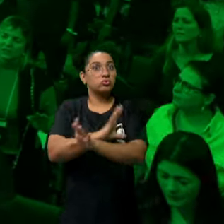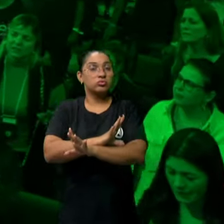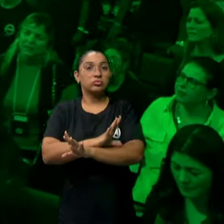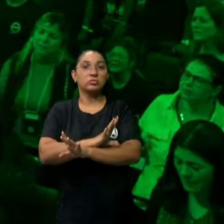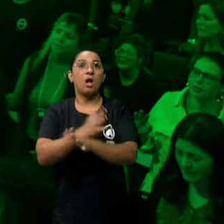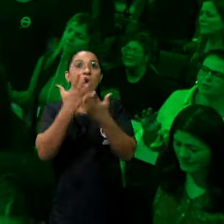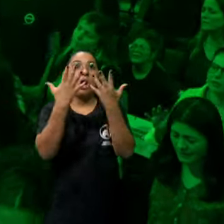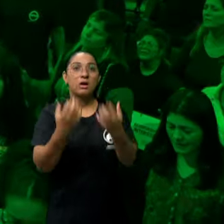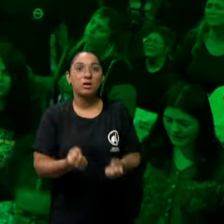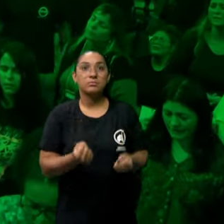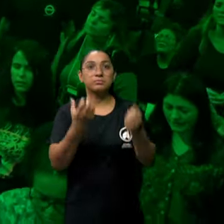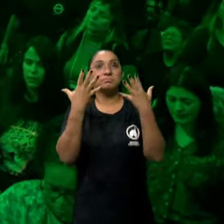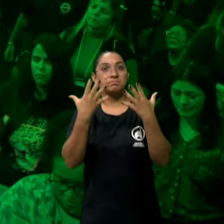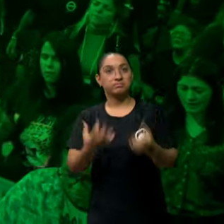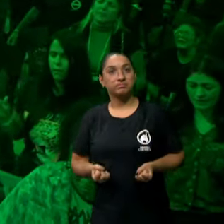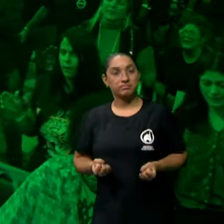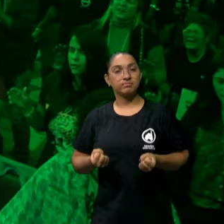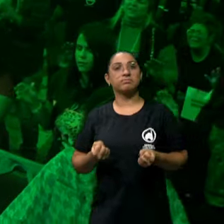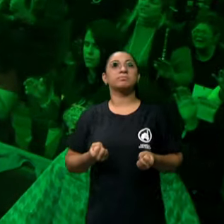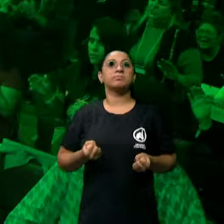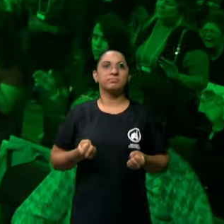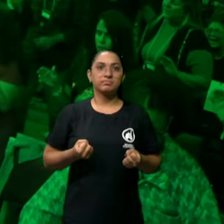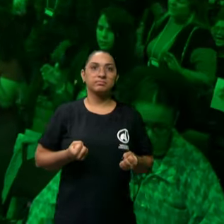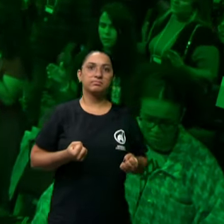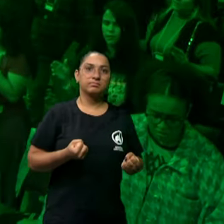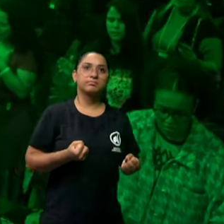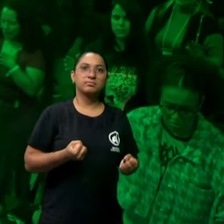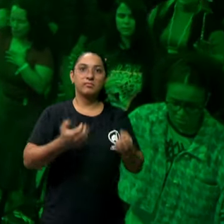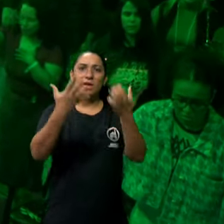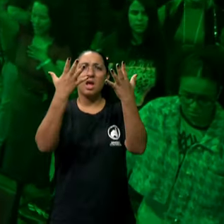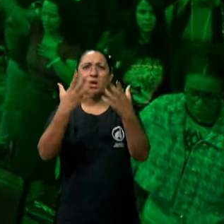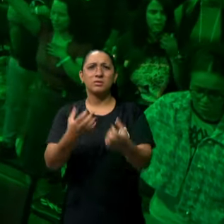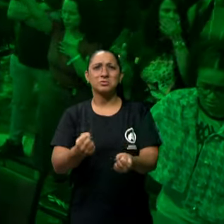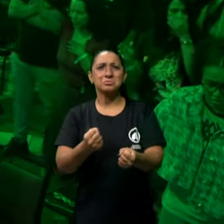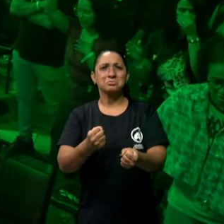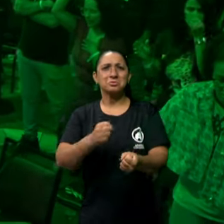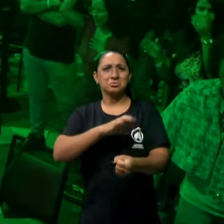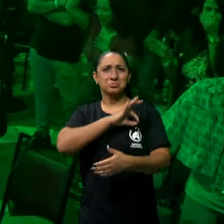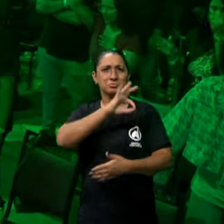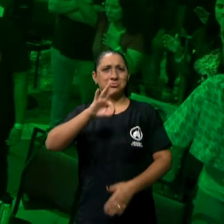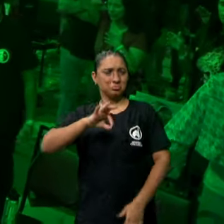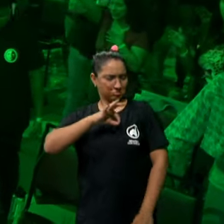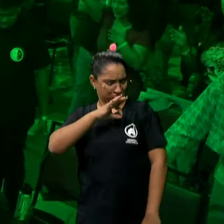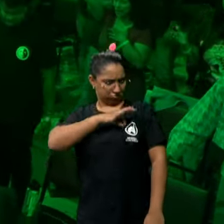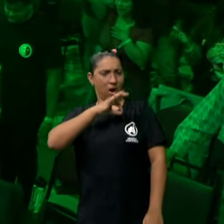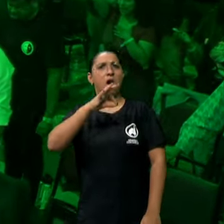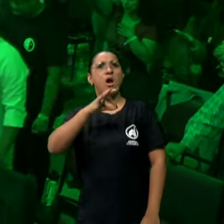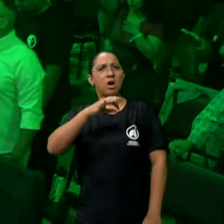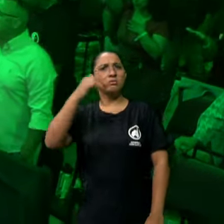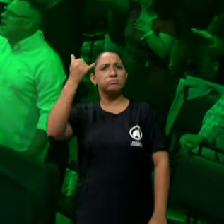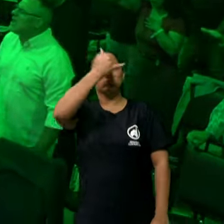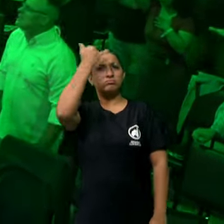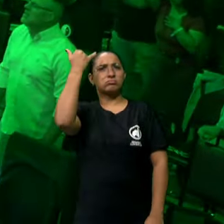receba receba receba receba no teu espírito Esse óleo